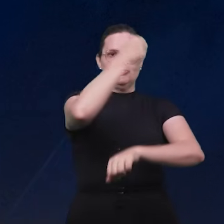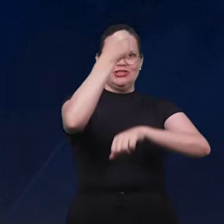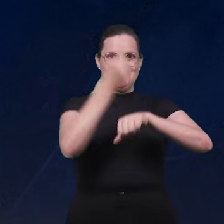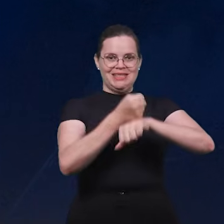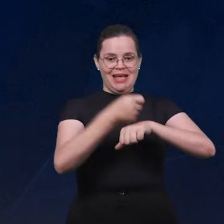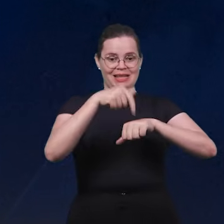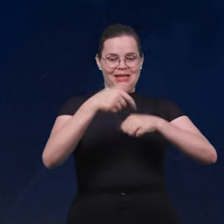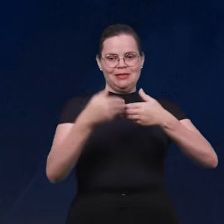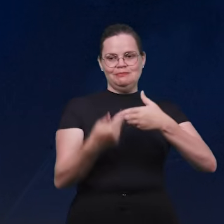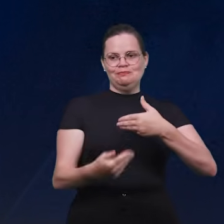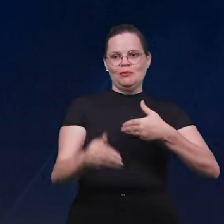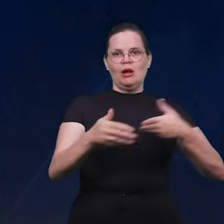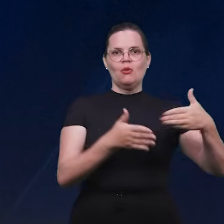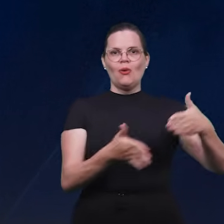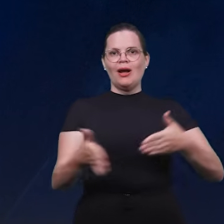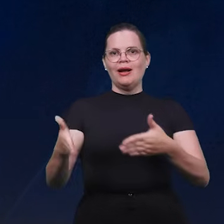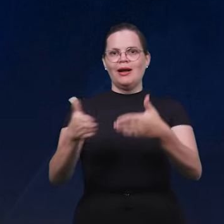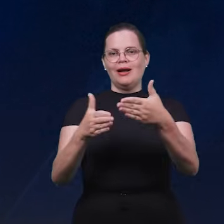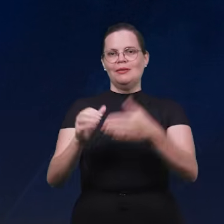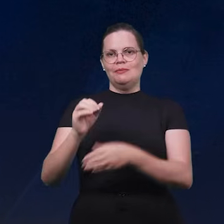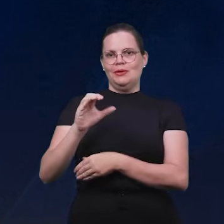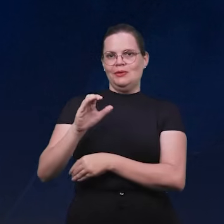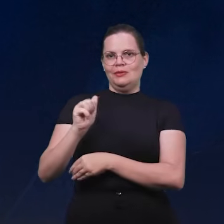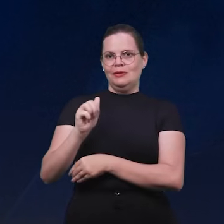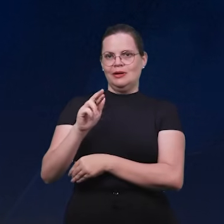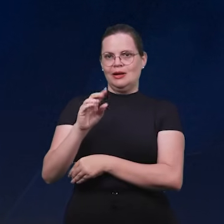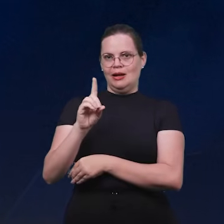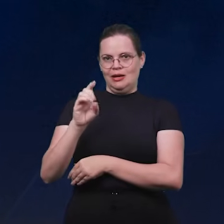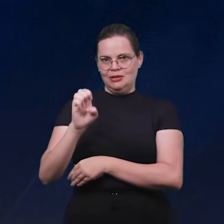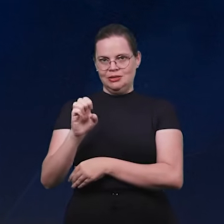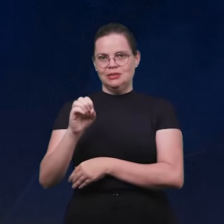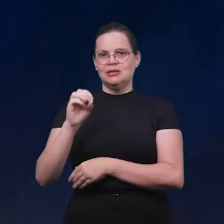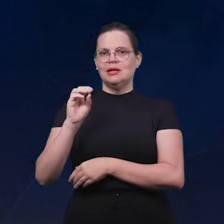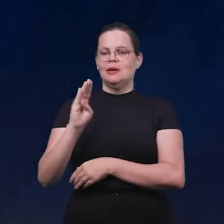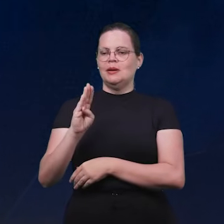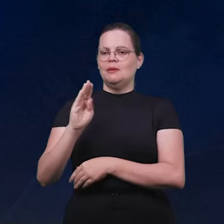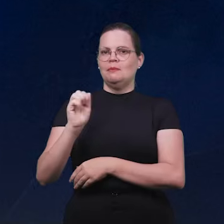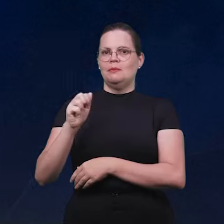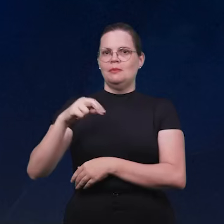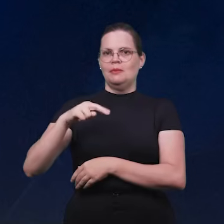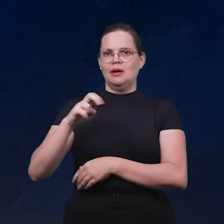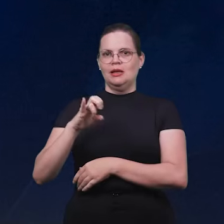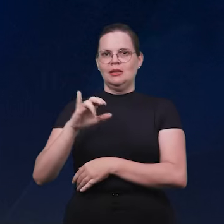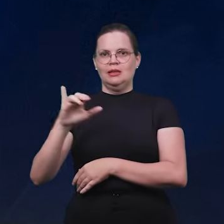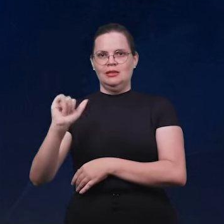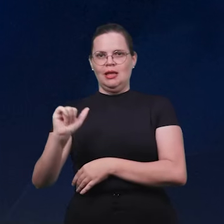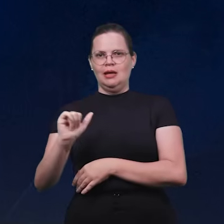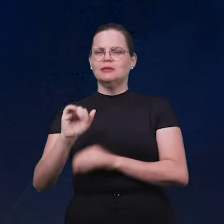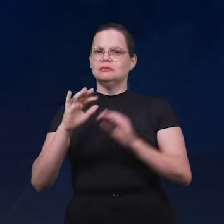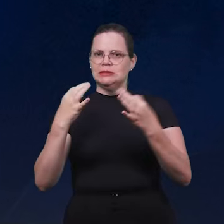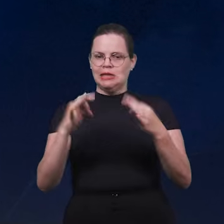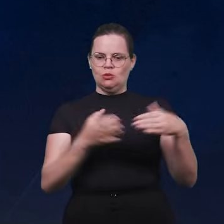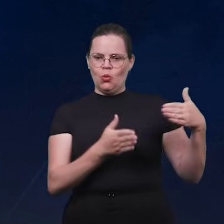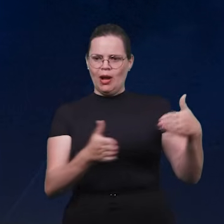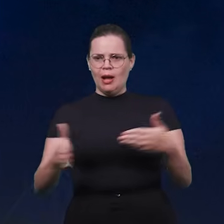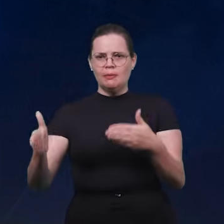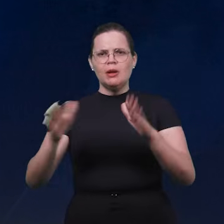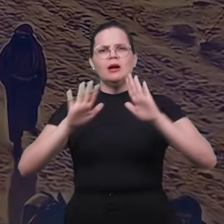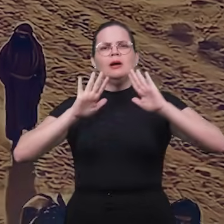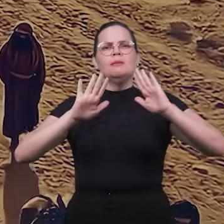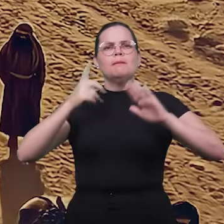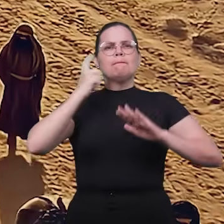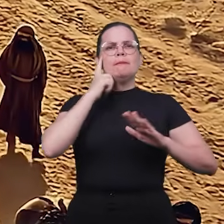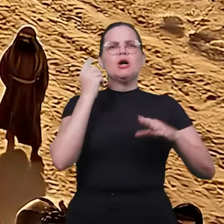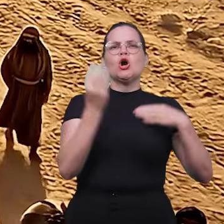veremos a partir daqui. Mas você pode fazer alguma pergunta, como por exemplo, como transportar agora todas aquelas peças